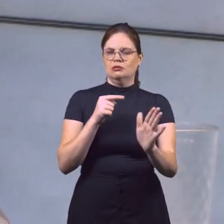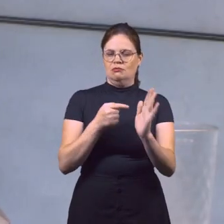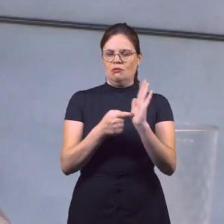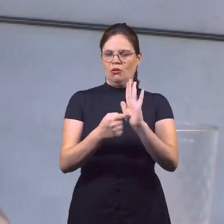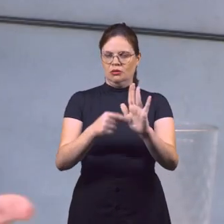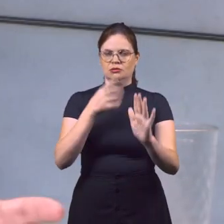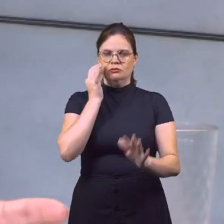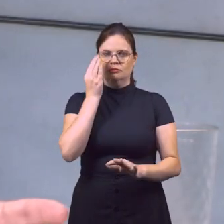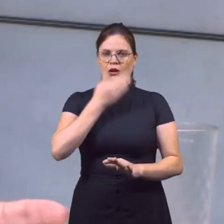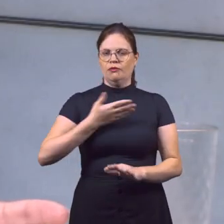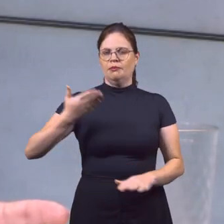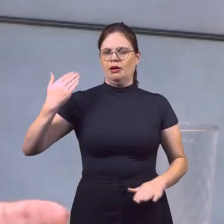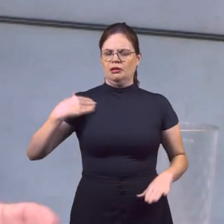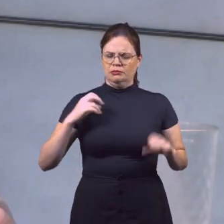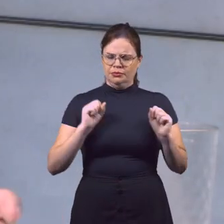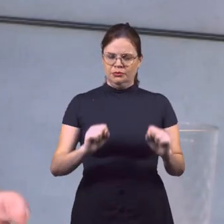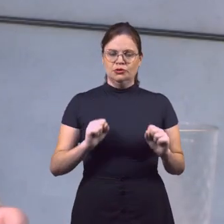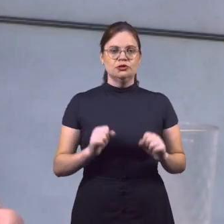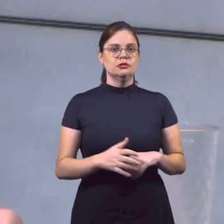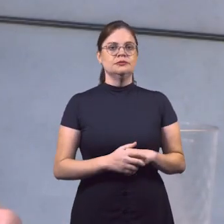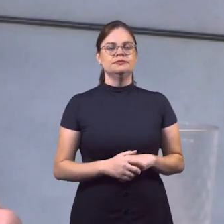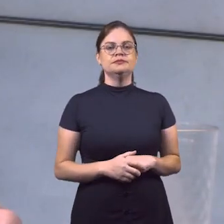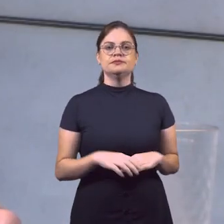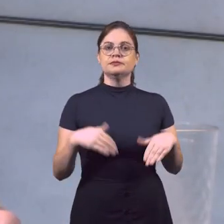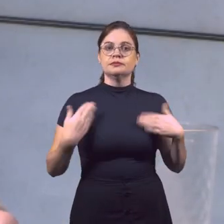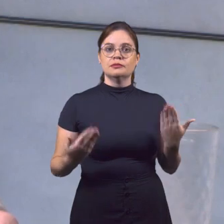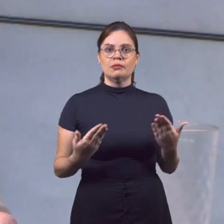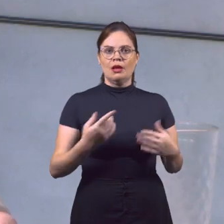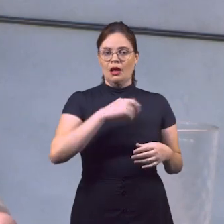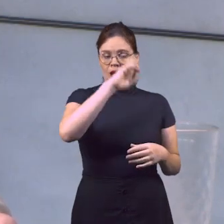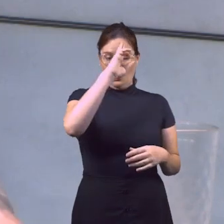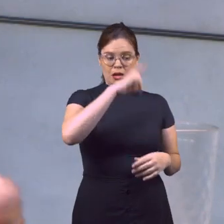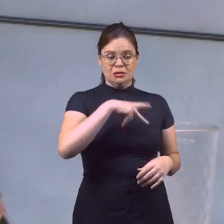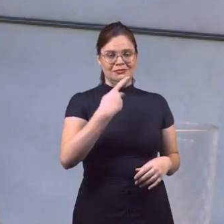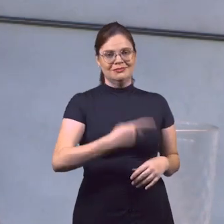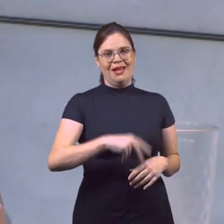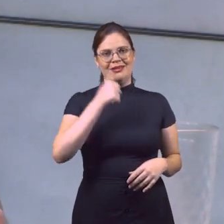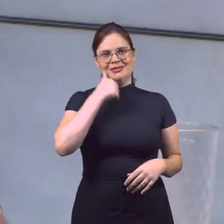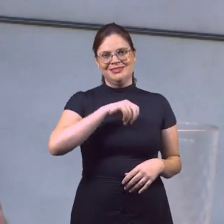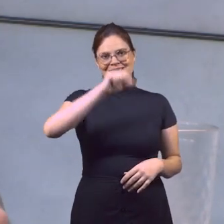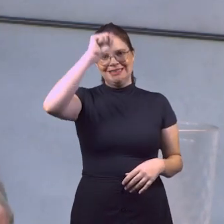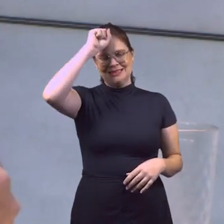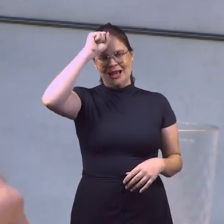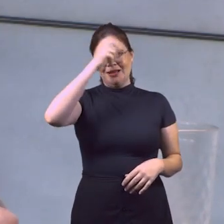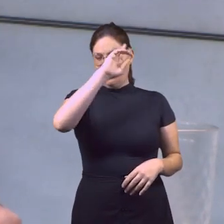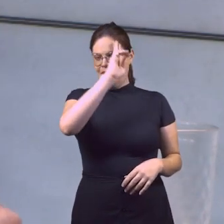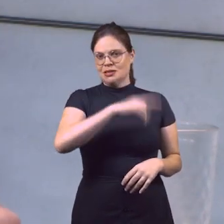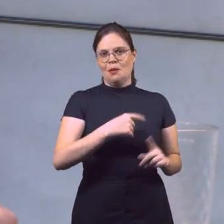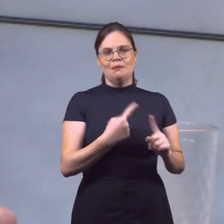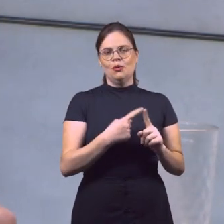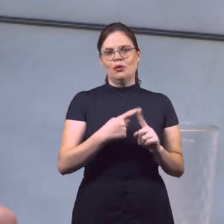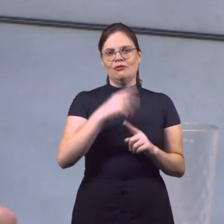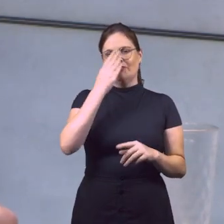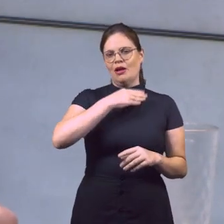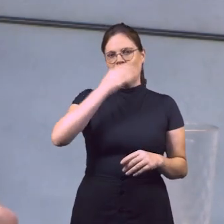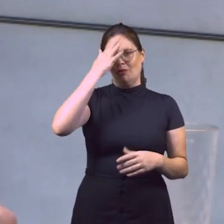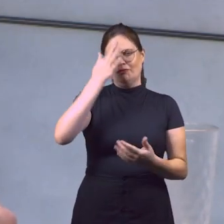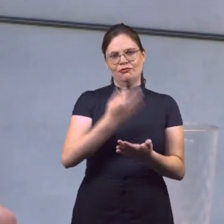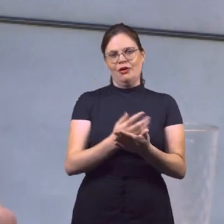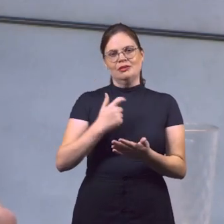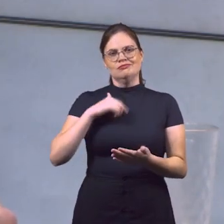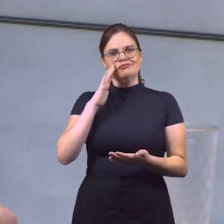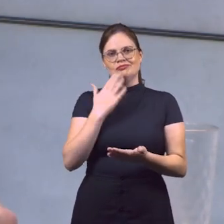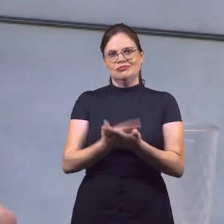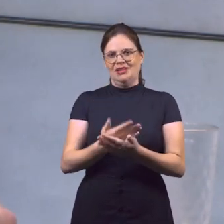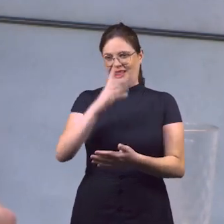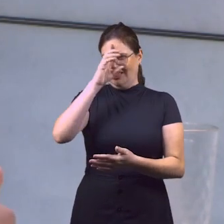ocasião, é uma atitude racional, uma atitude impensada, por de fato não crer na promessa. Mas a promessa que Deus